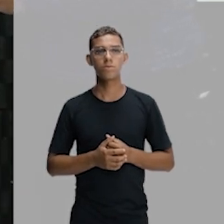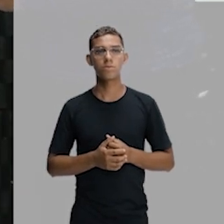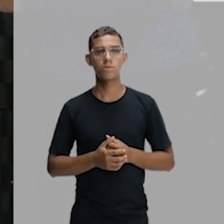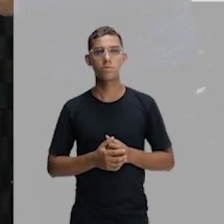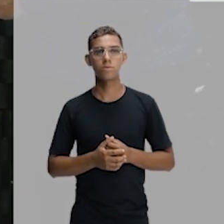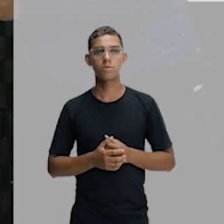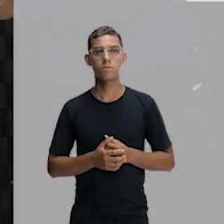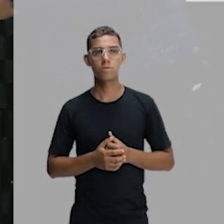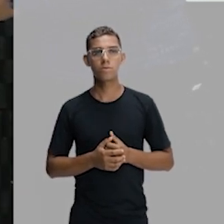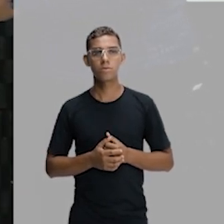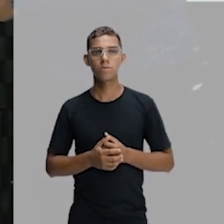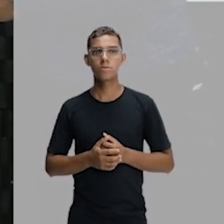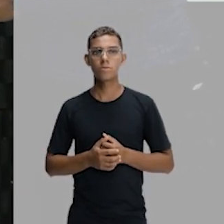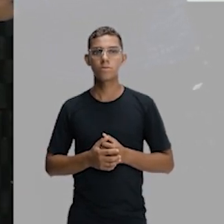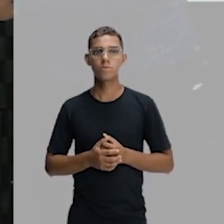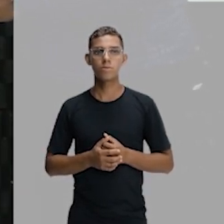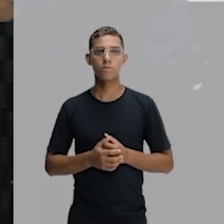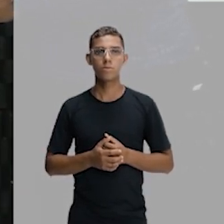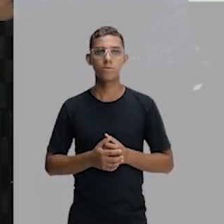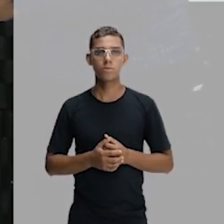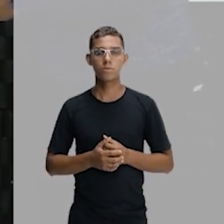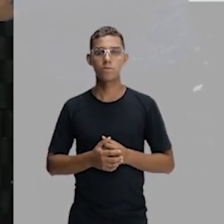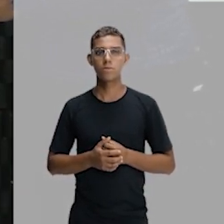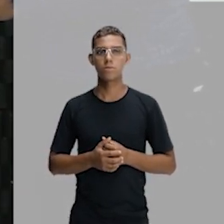segundo a questão, nasceram